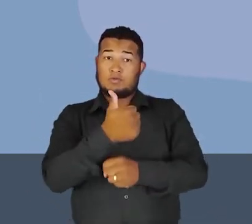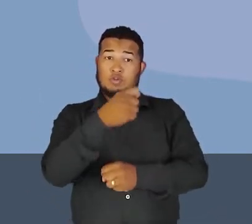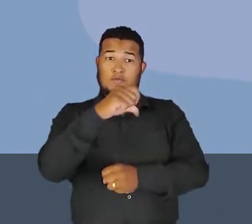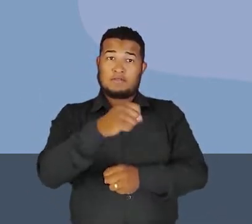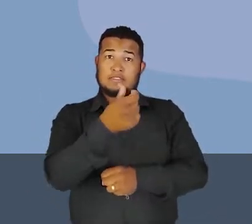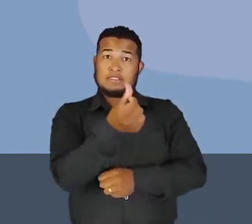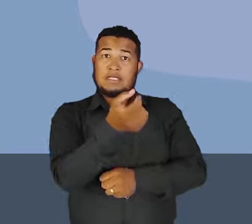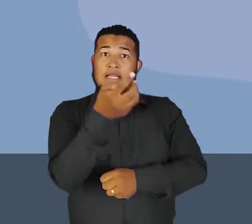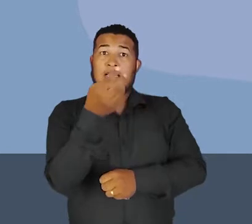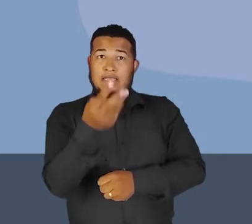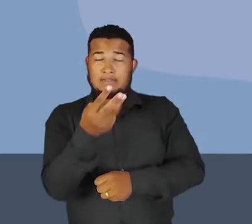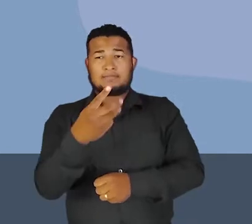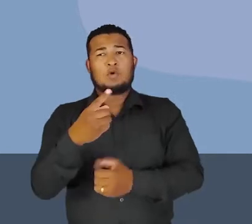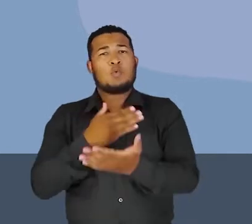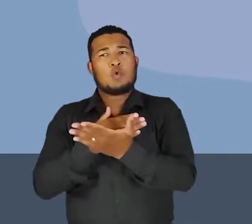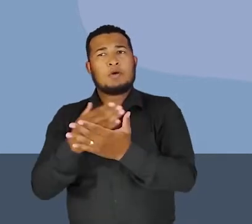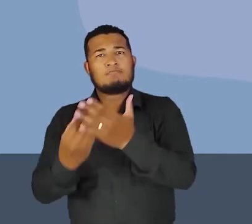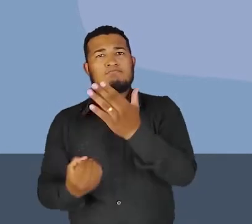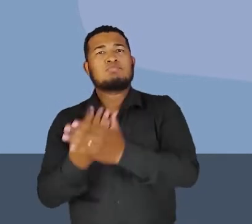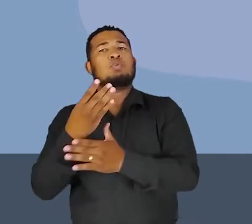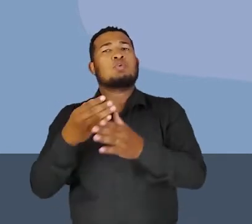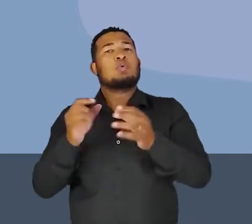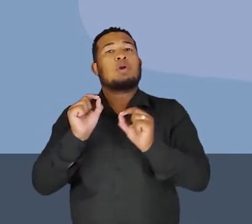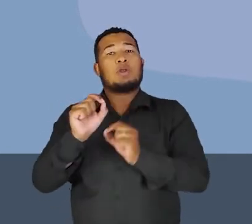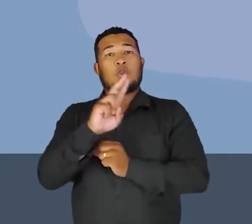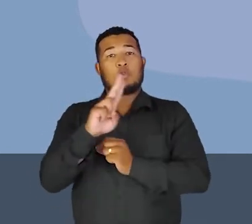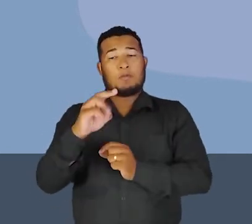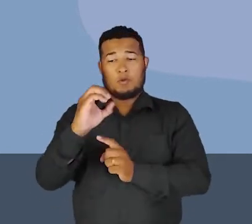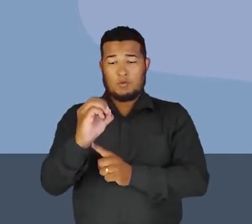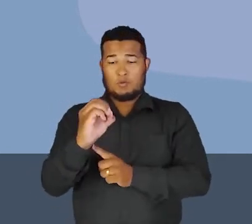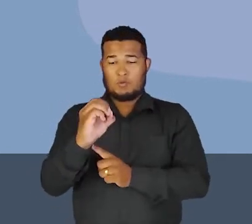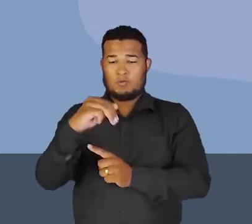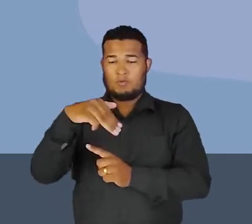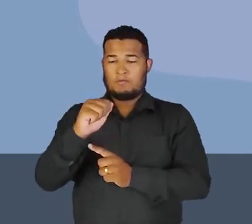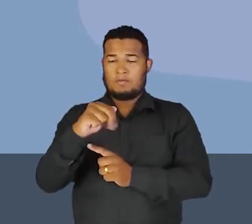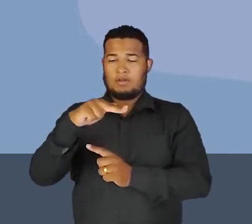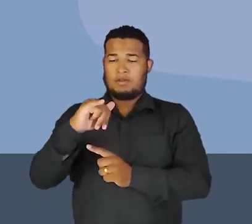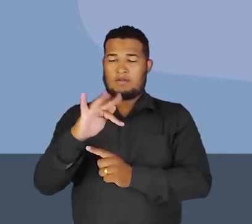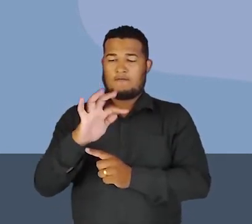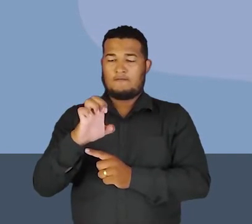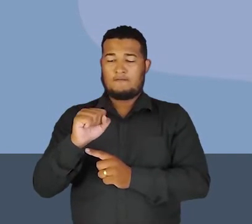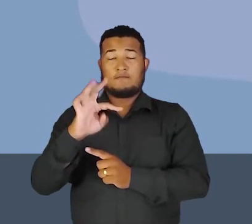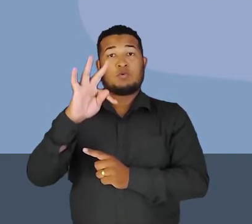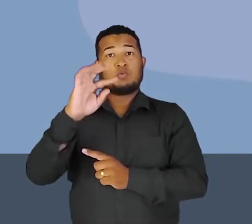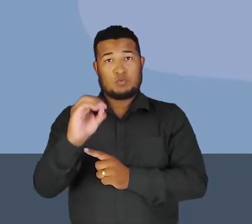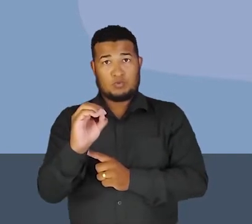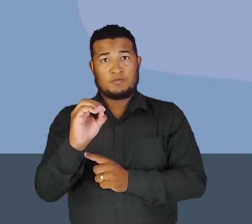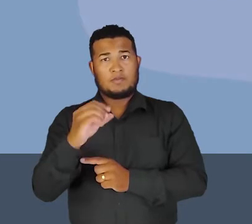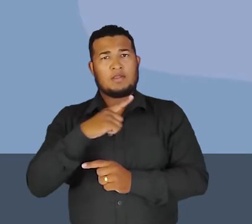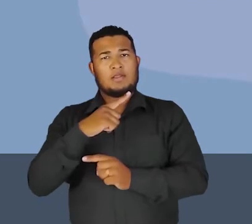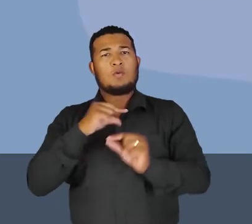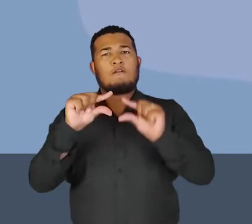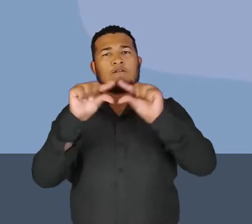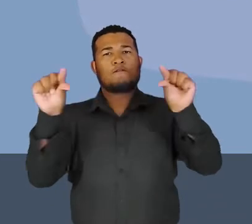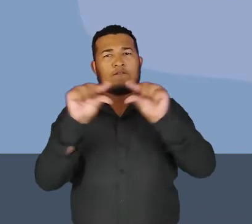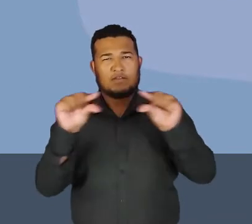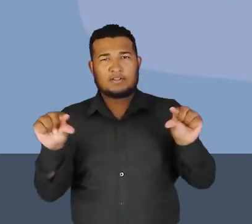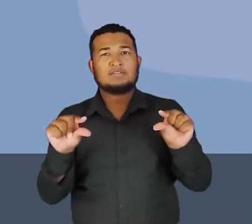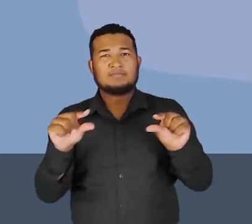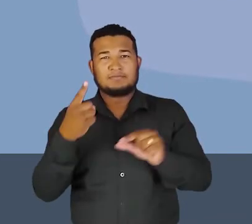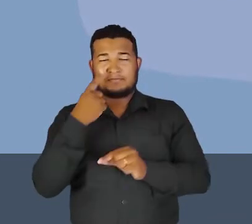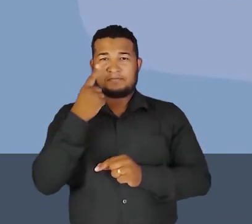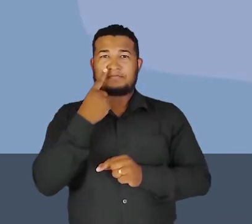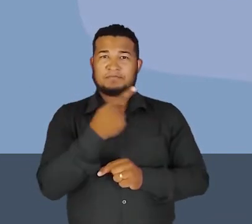grupo escreveu um manifesto, né, trazendo frases, o manifesto que está aqui